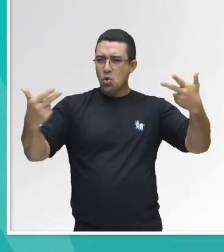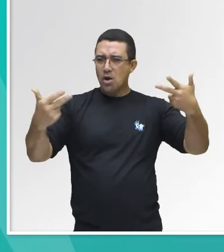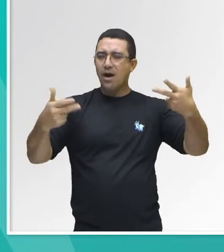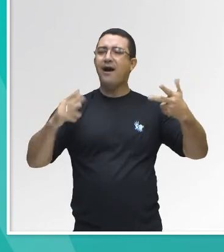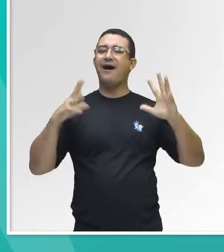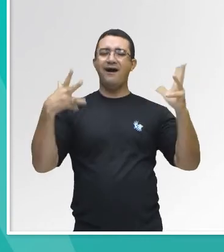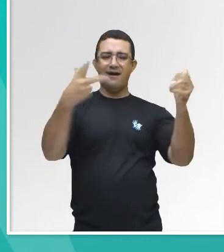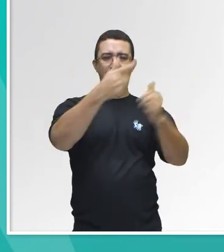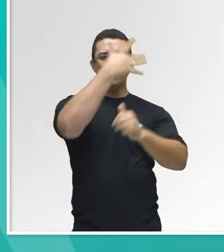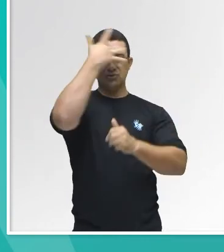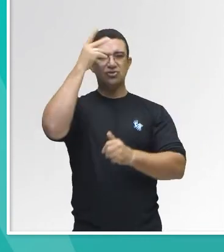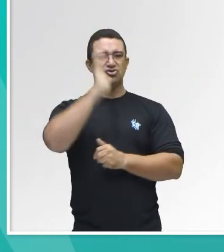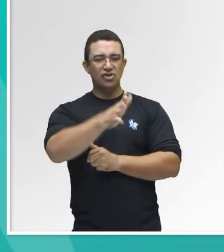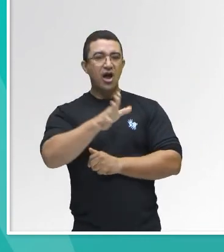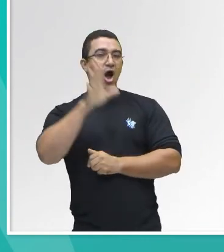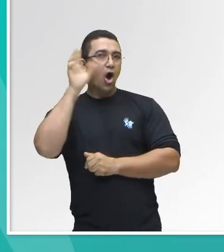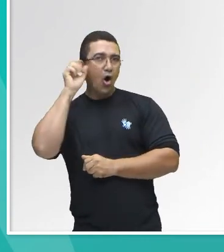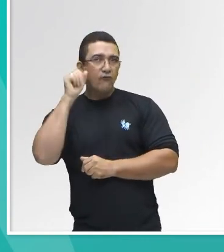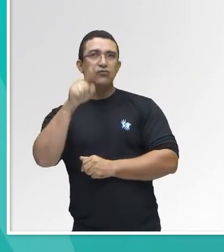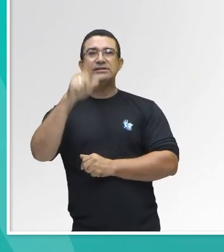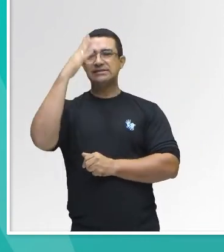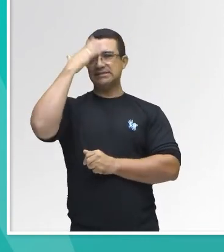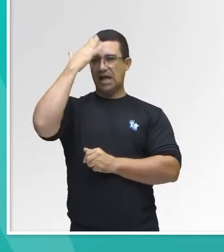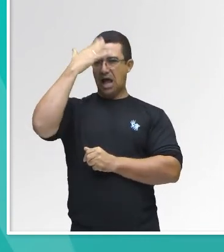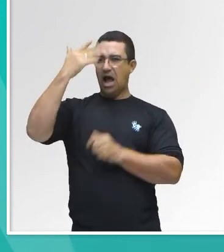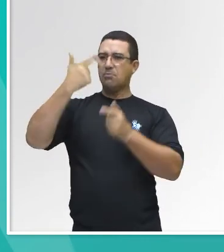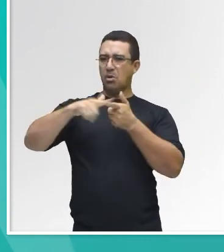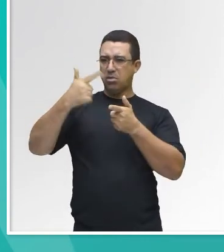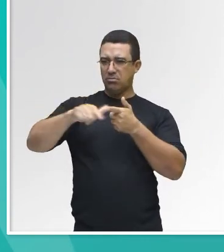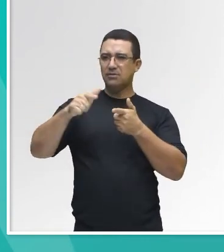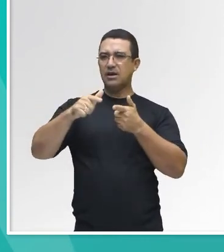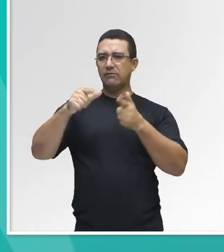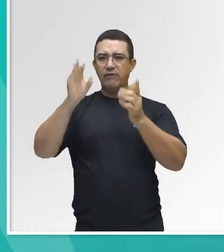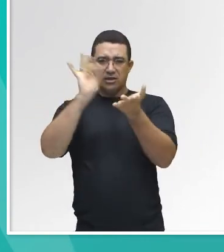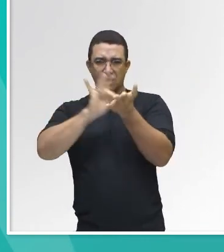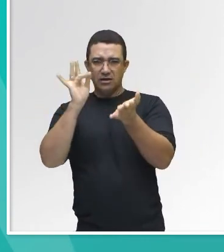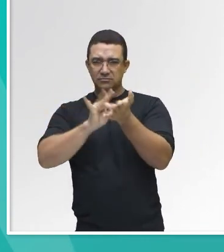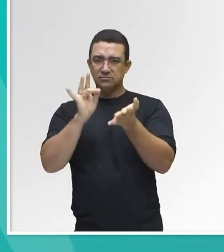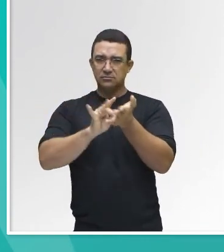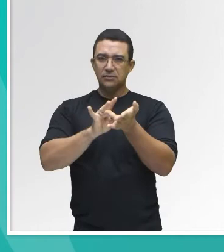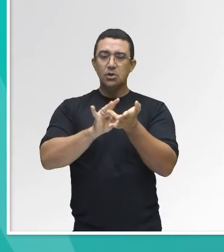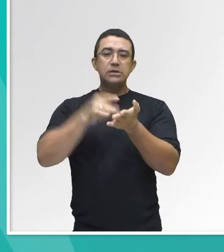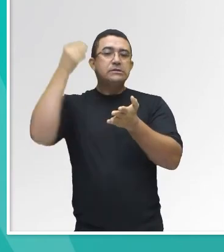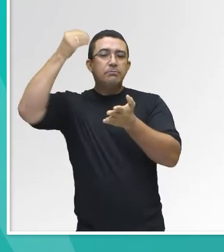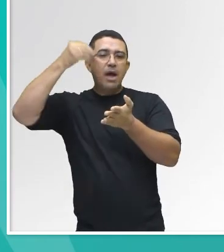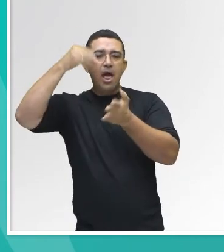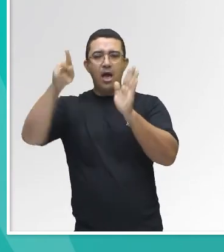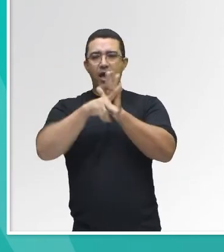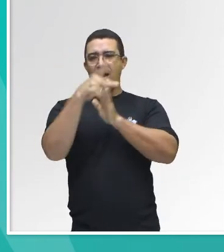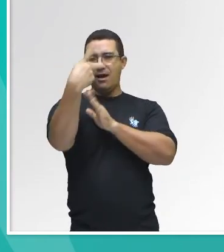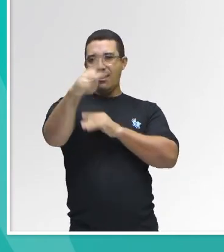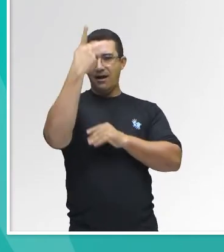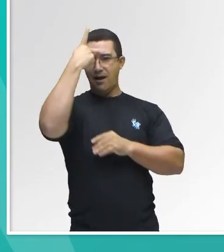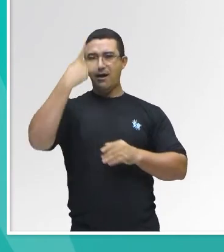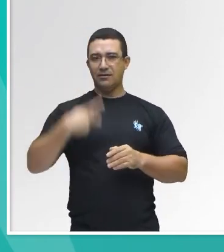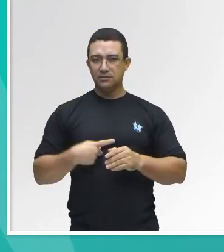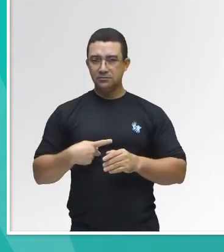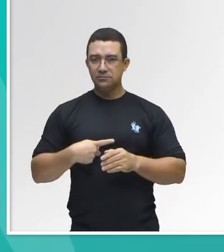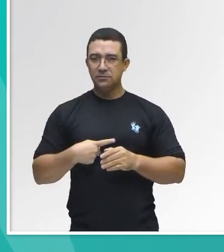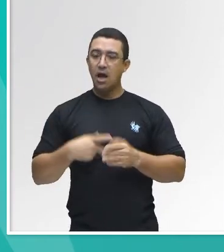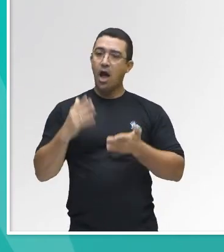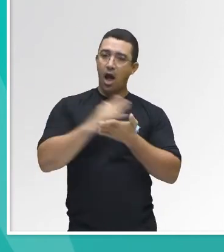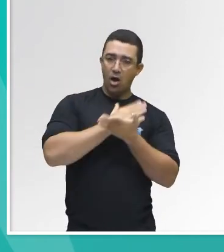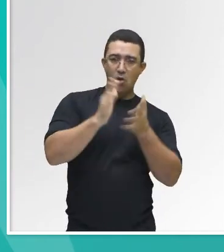ha escuchado em relação com o conhecimento da realidade ou a experiência personal. Certas